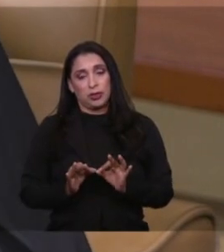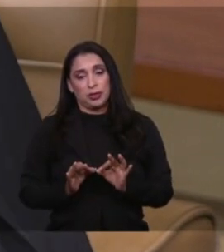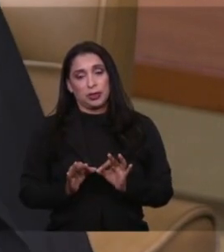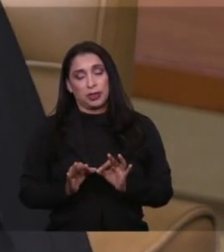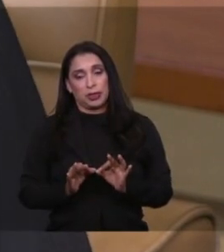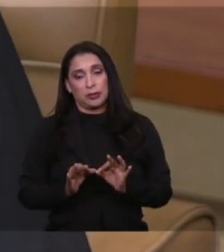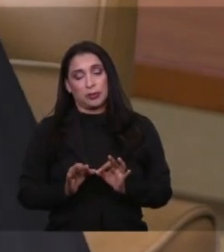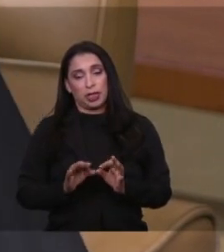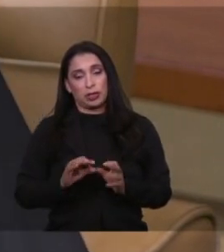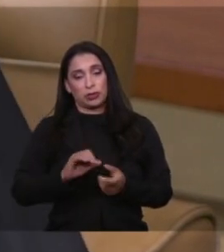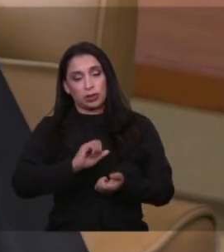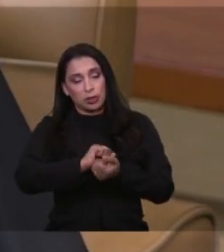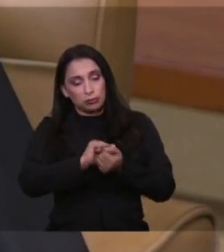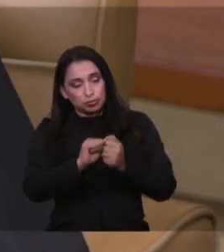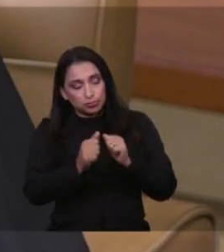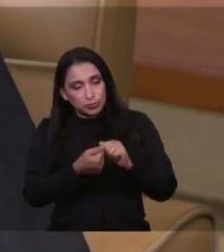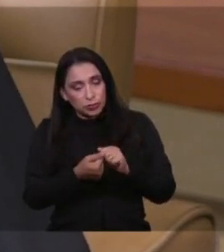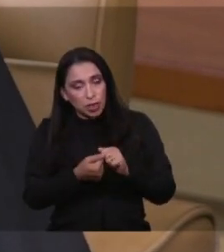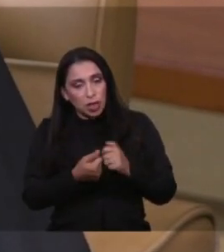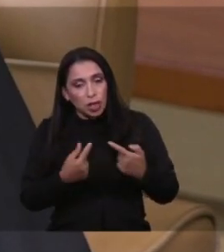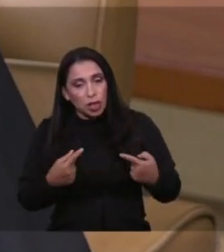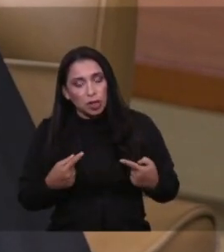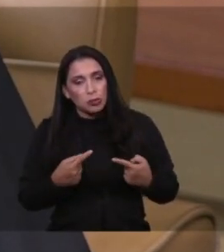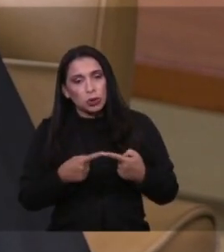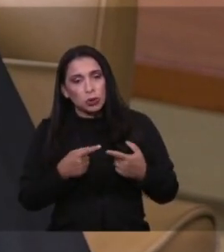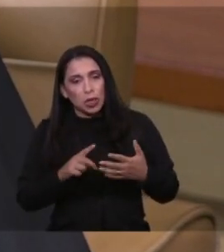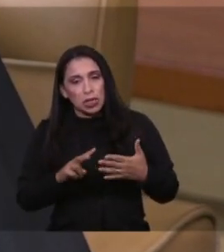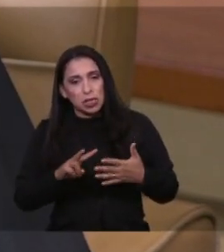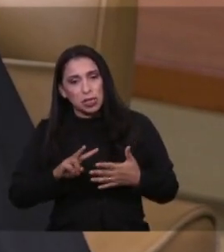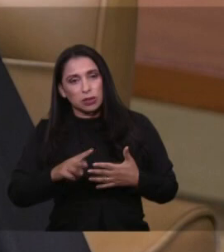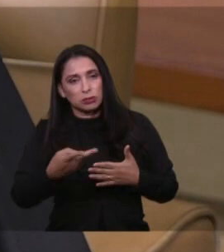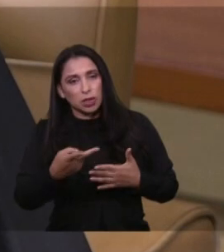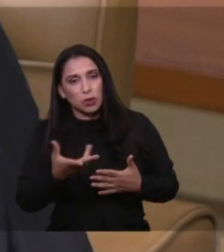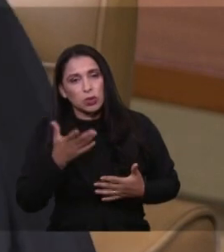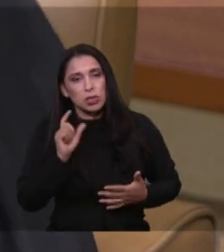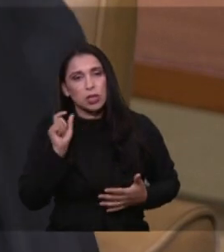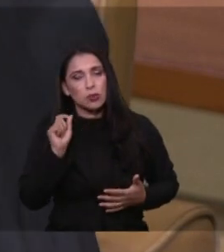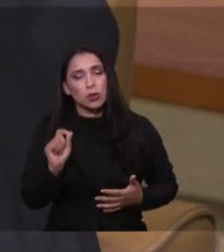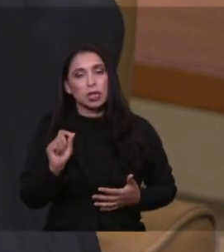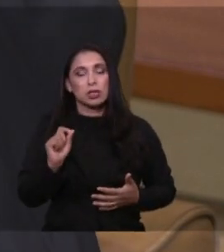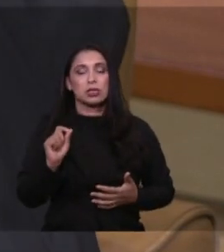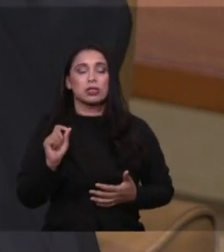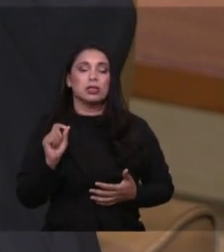da modulação, no sentido de que seria